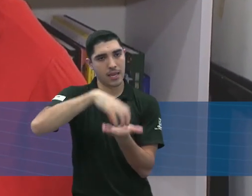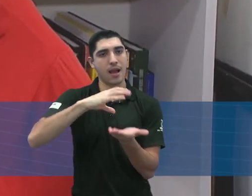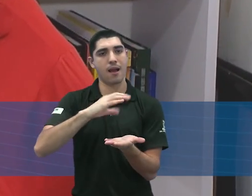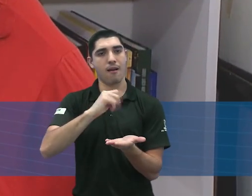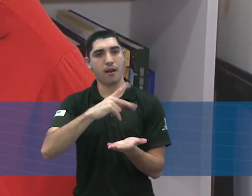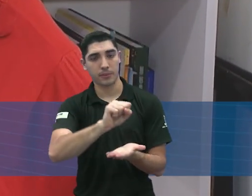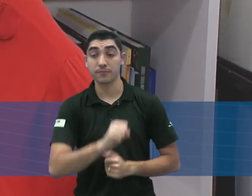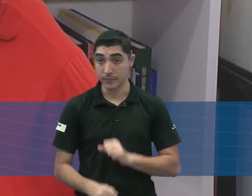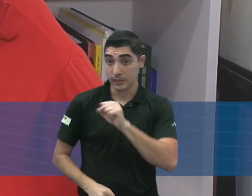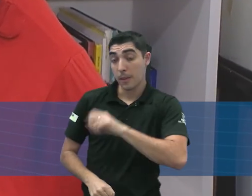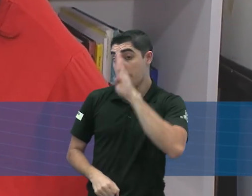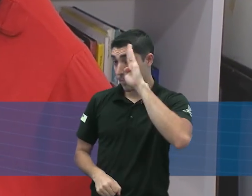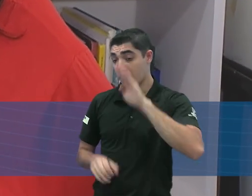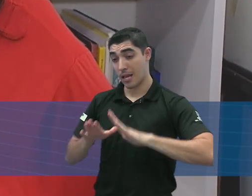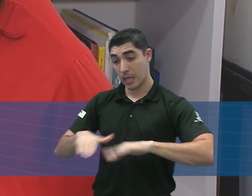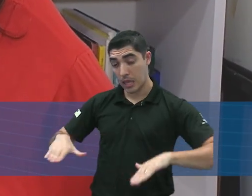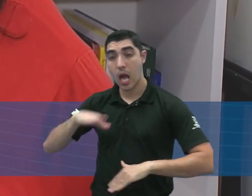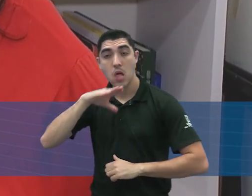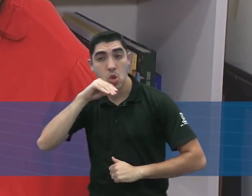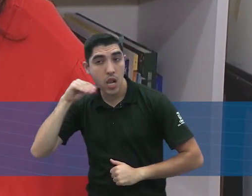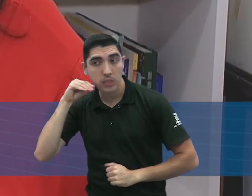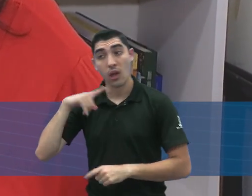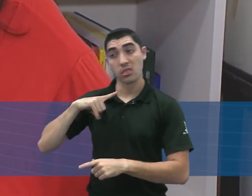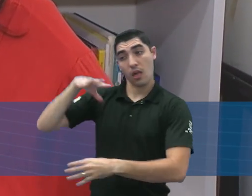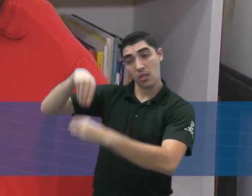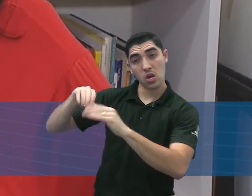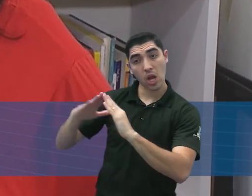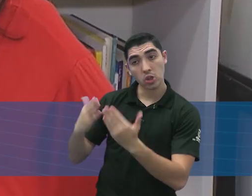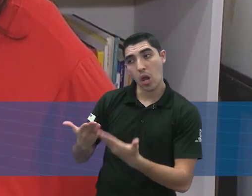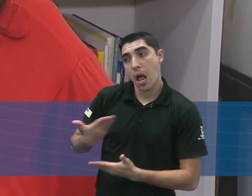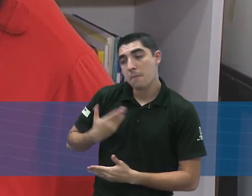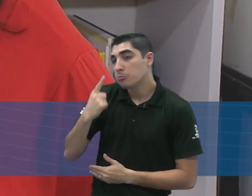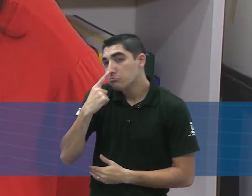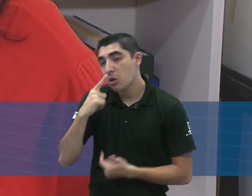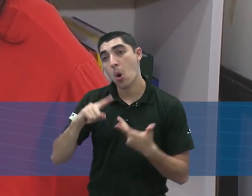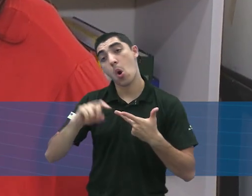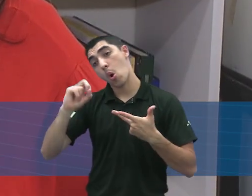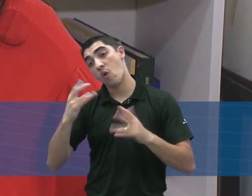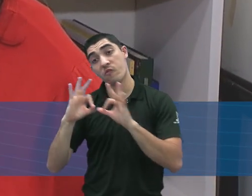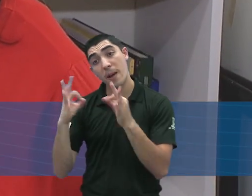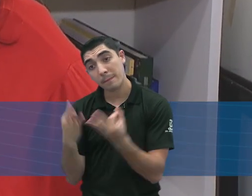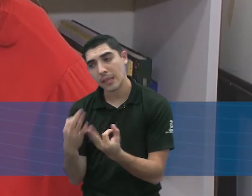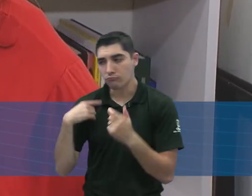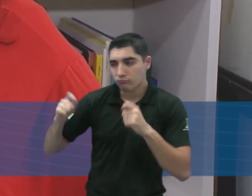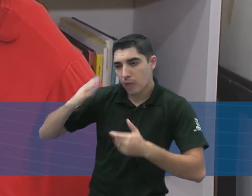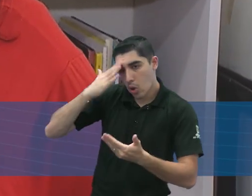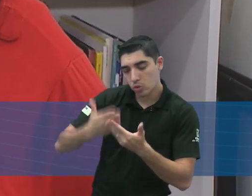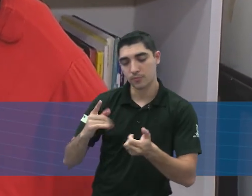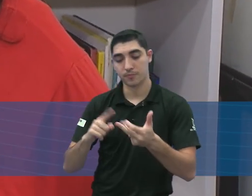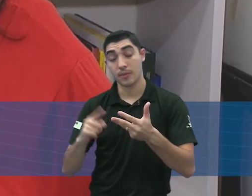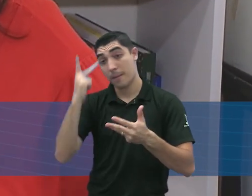Exatamente. Principalmente crianças e adolescentes, né, ter uma referência na escola ou algum familiar onde ela possa confiar.